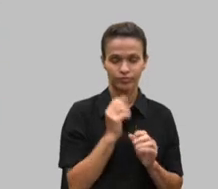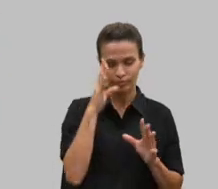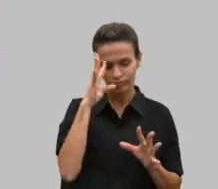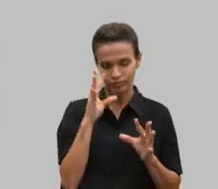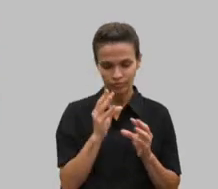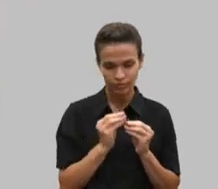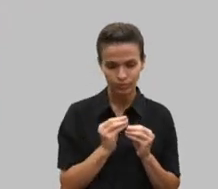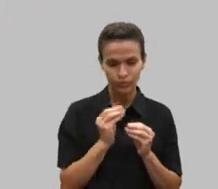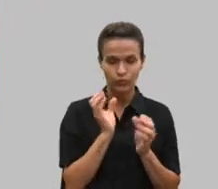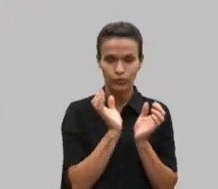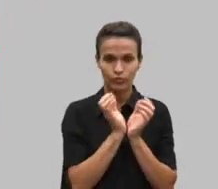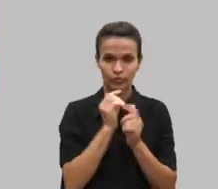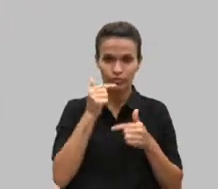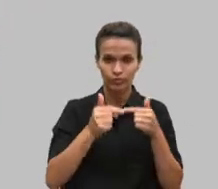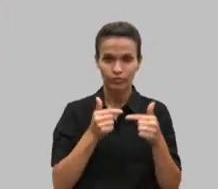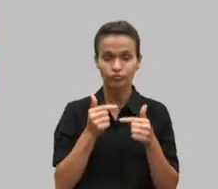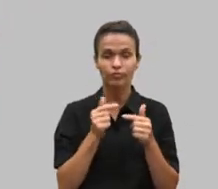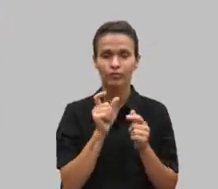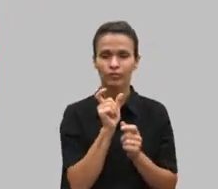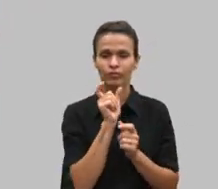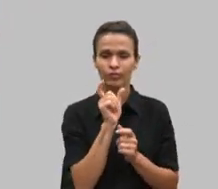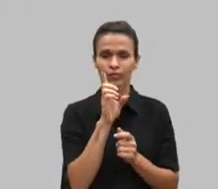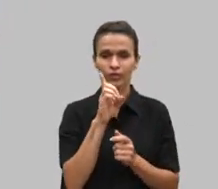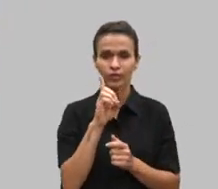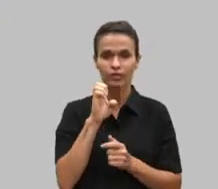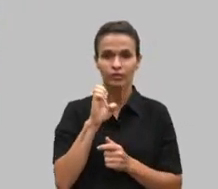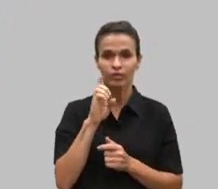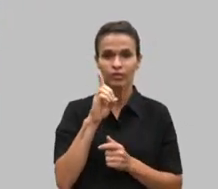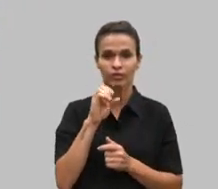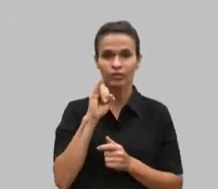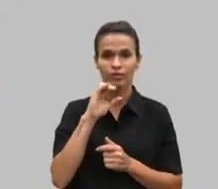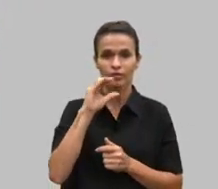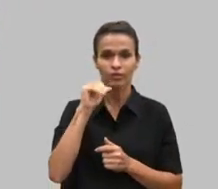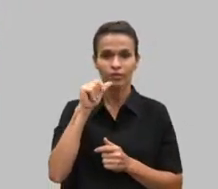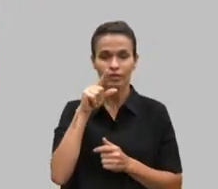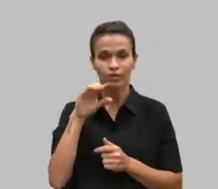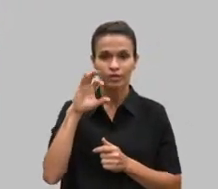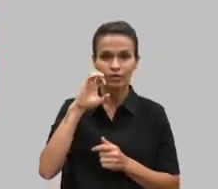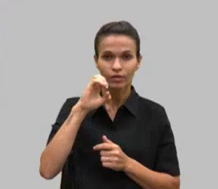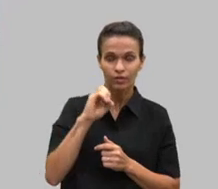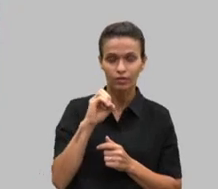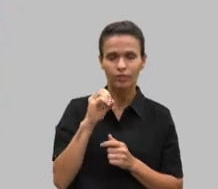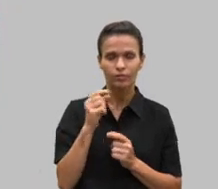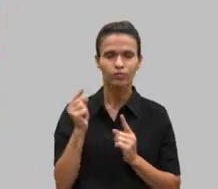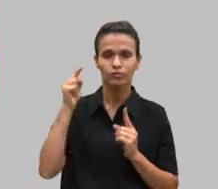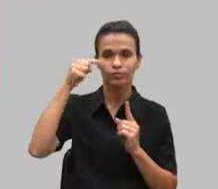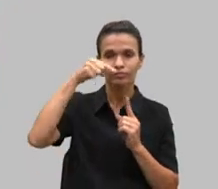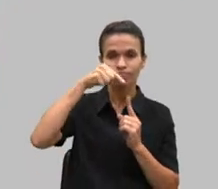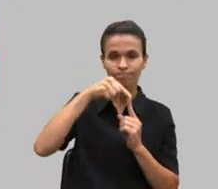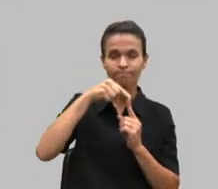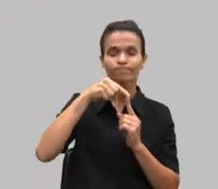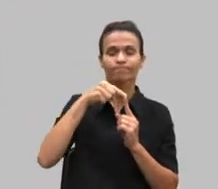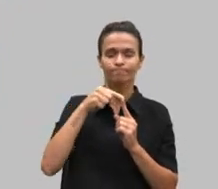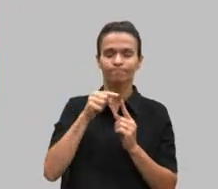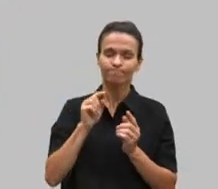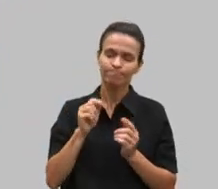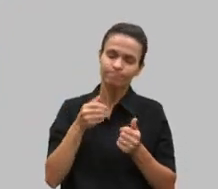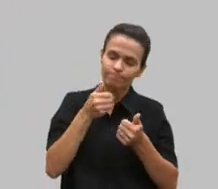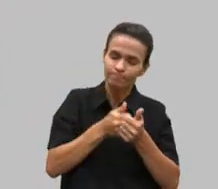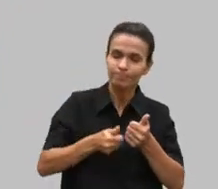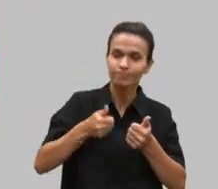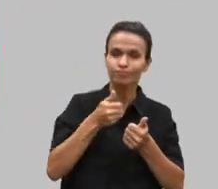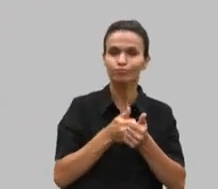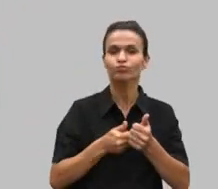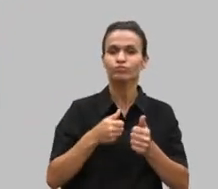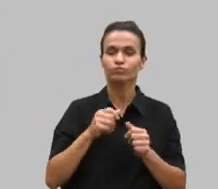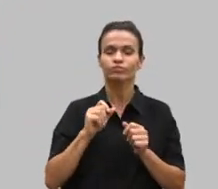com a palavra dedicação desde o começo colocamos como meta ser um grupo muito empenhado fizemos o possível